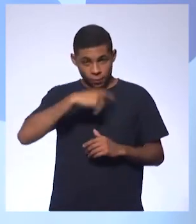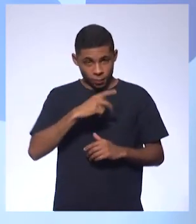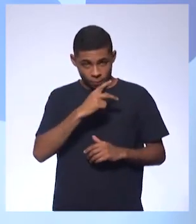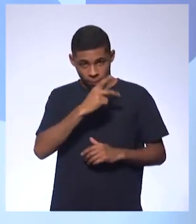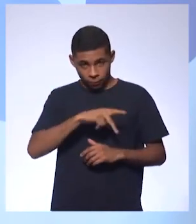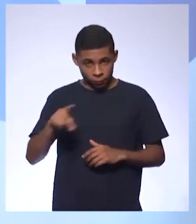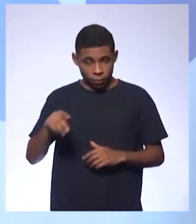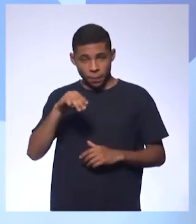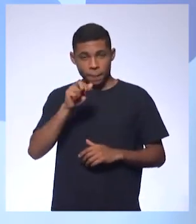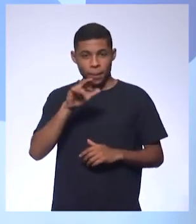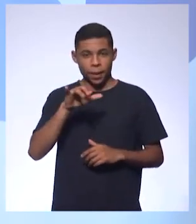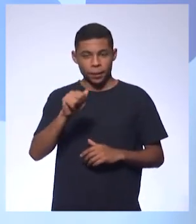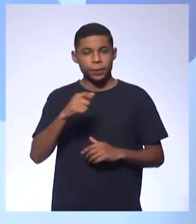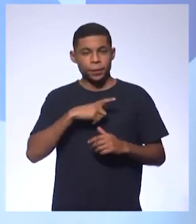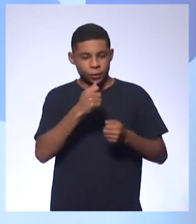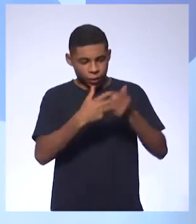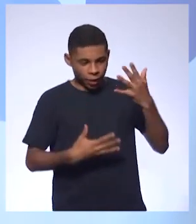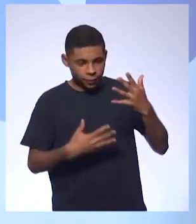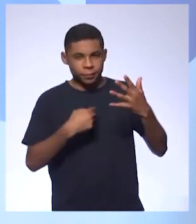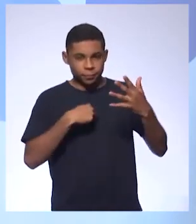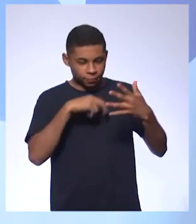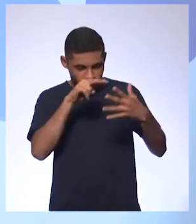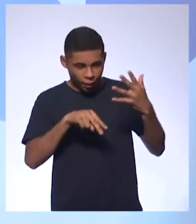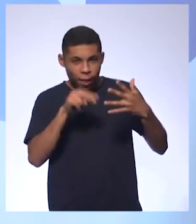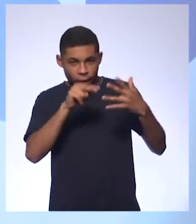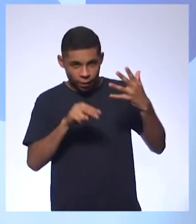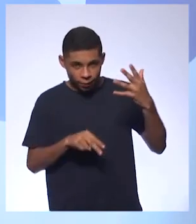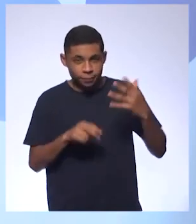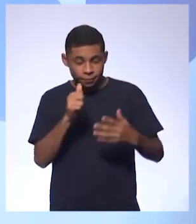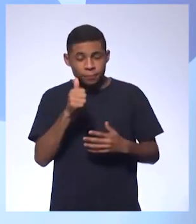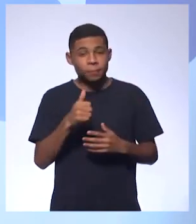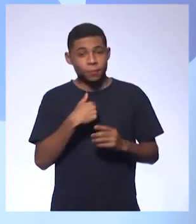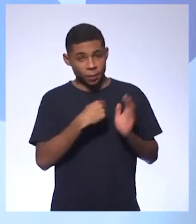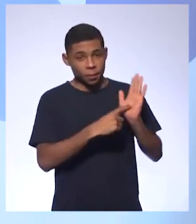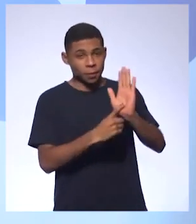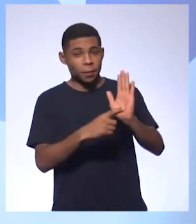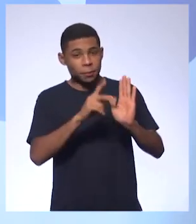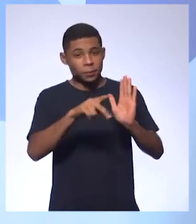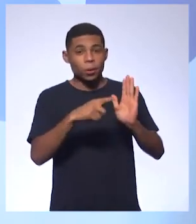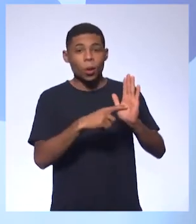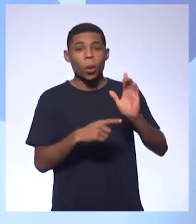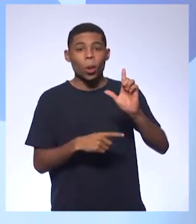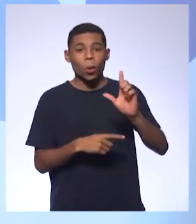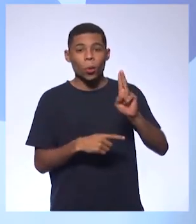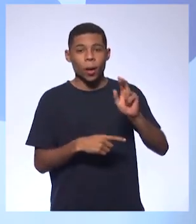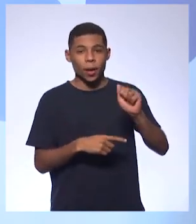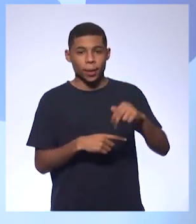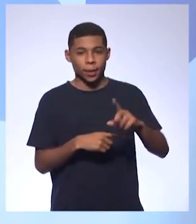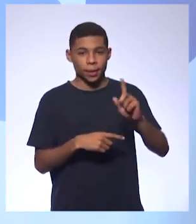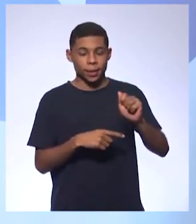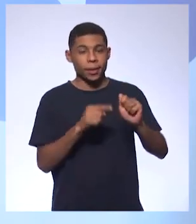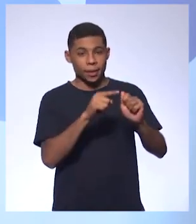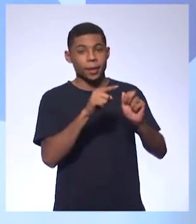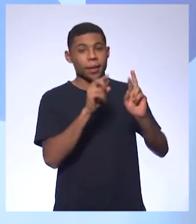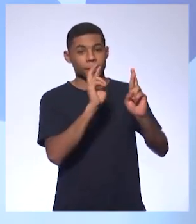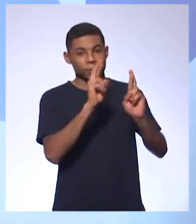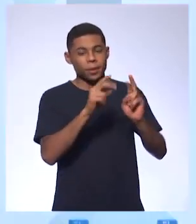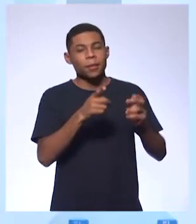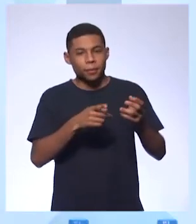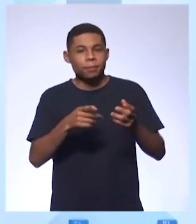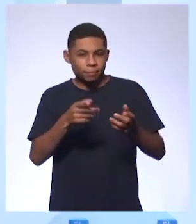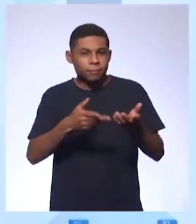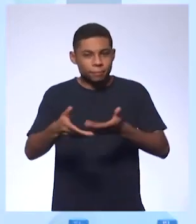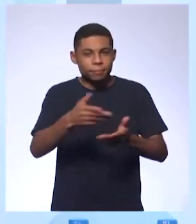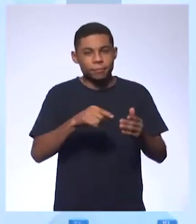a moderação com vocês através do chat e apresento a vocês a professora Luanda, que estará ministrando esta aula. Boa tarde, professora.